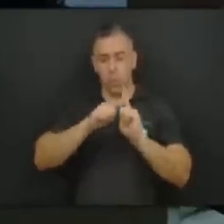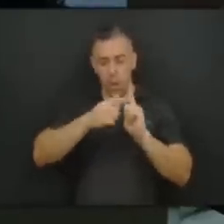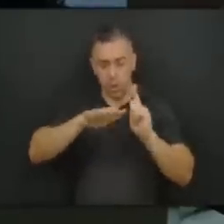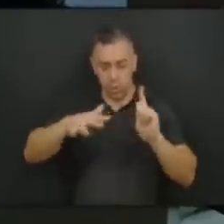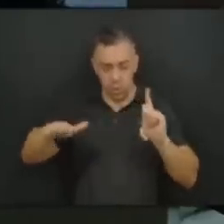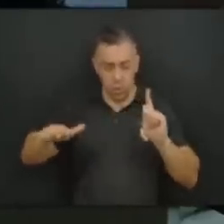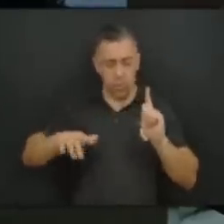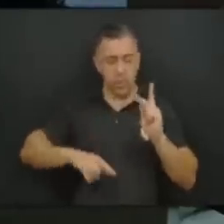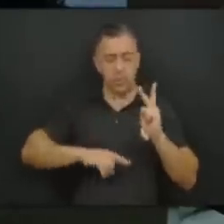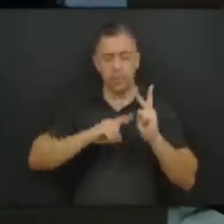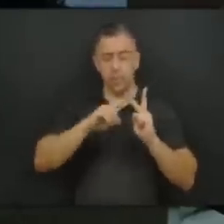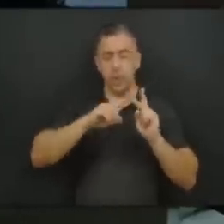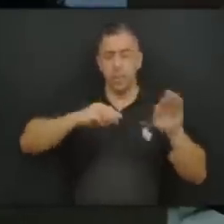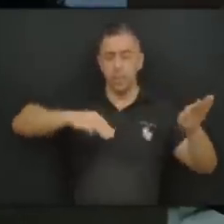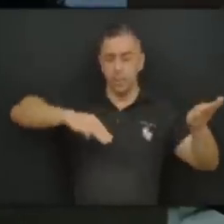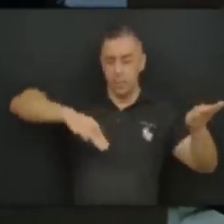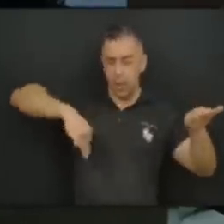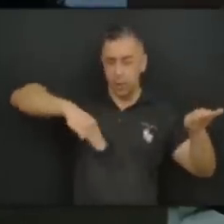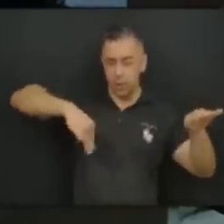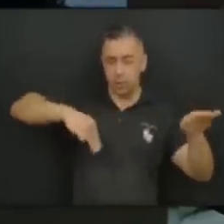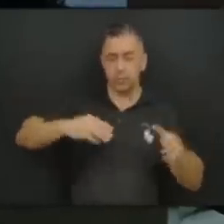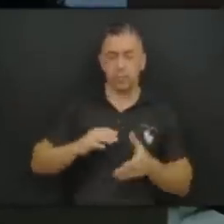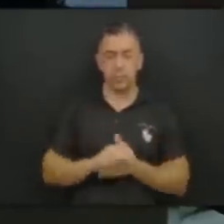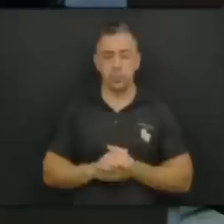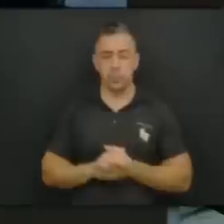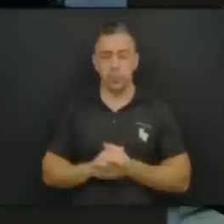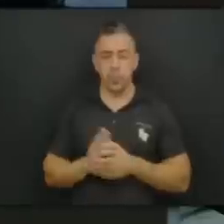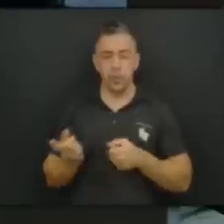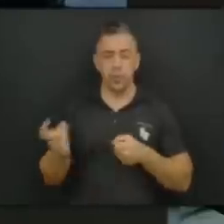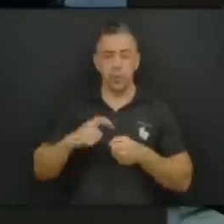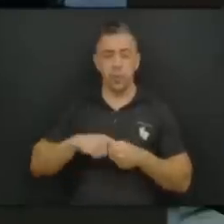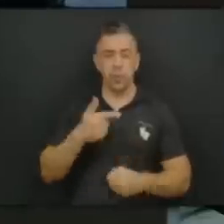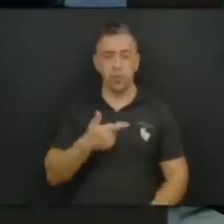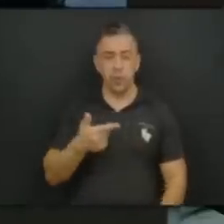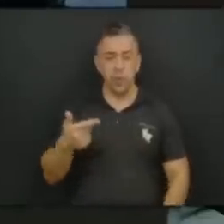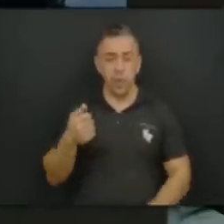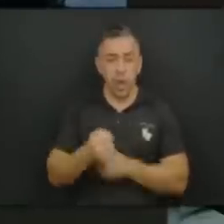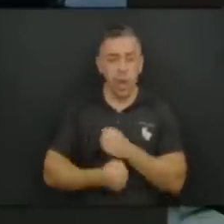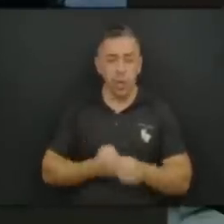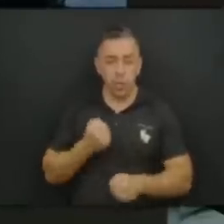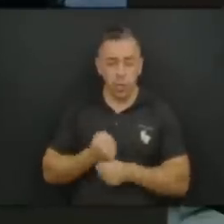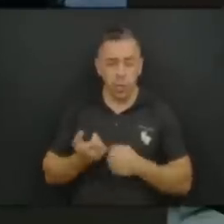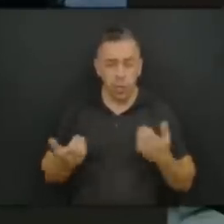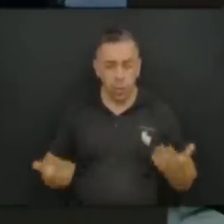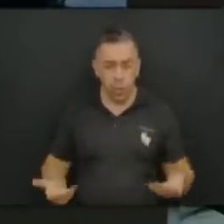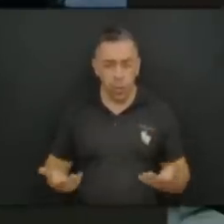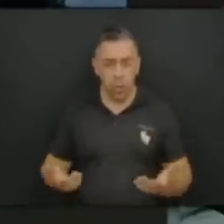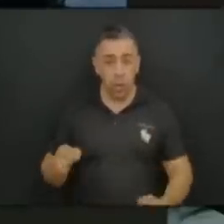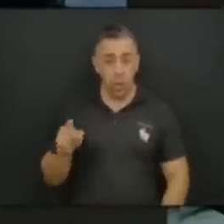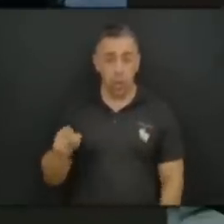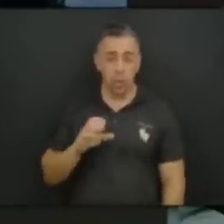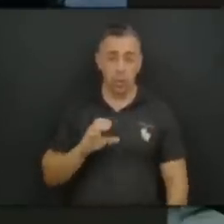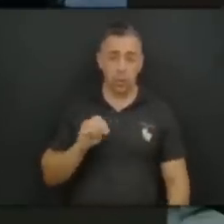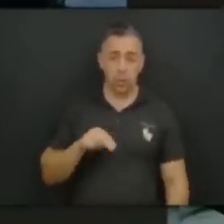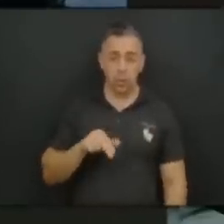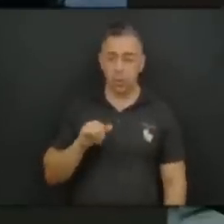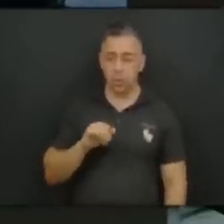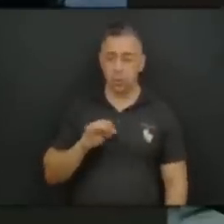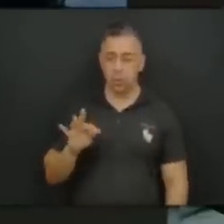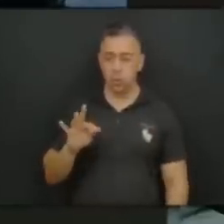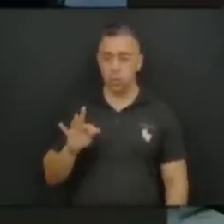Matinhos esse projeto foi devolvido 22 anos depois Este é o político